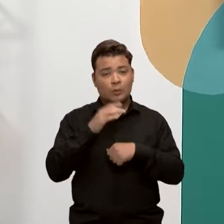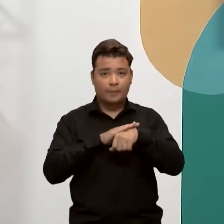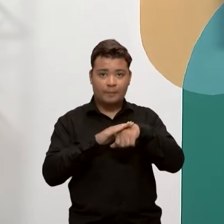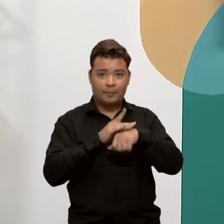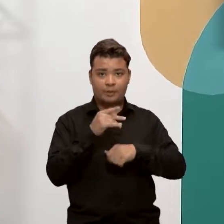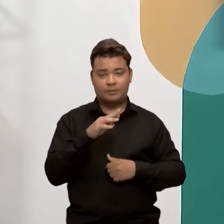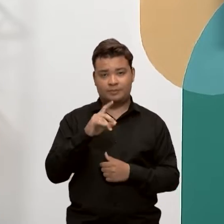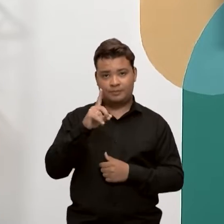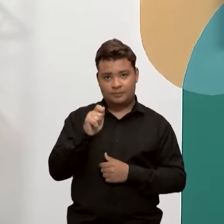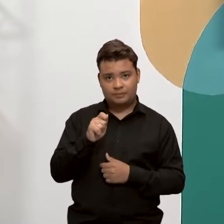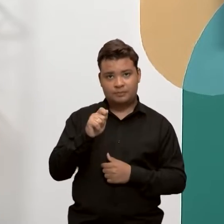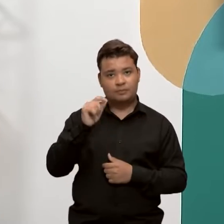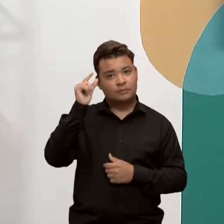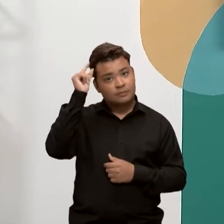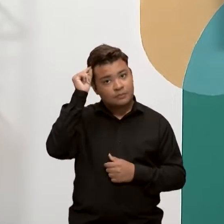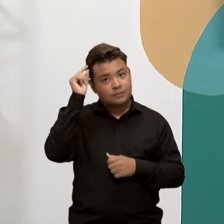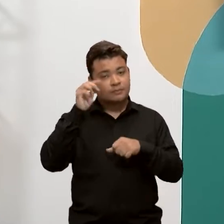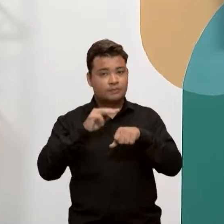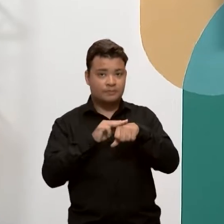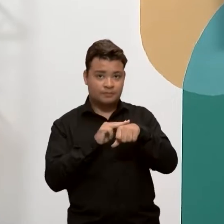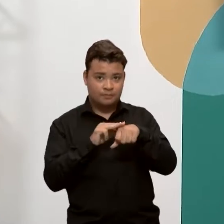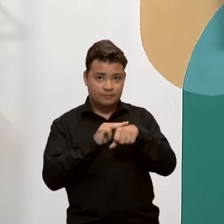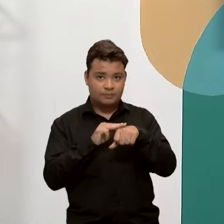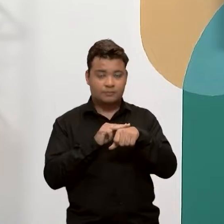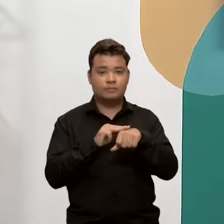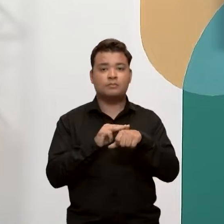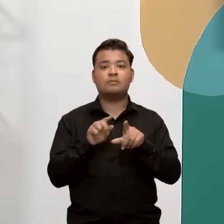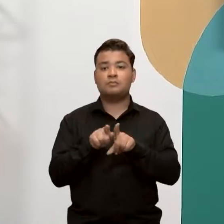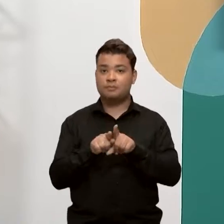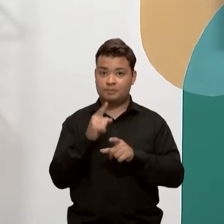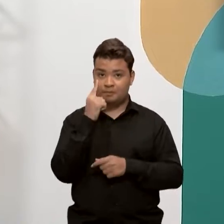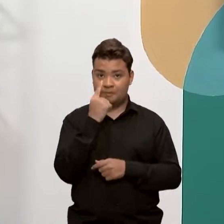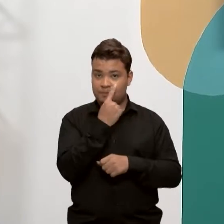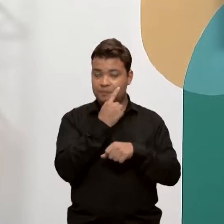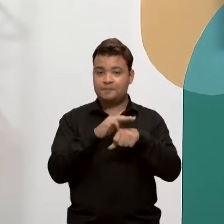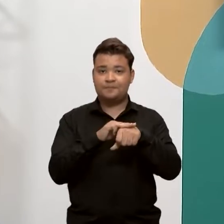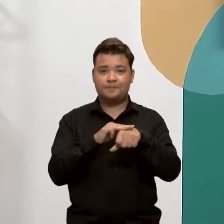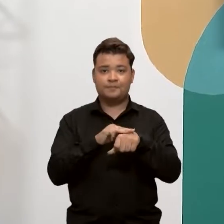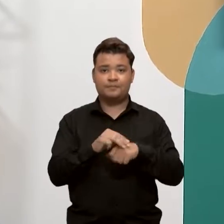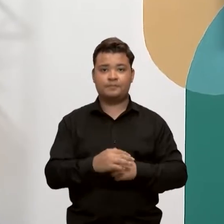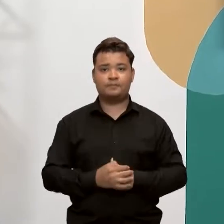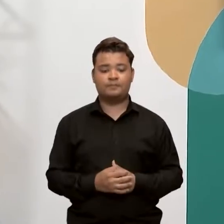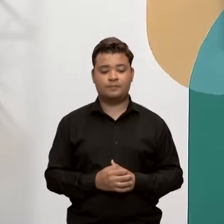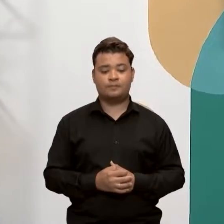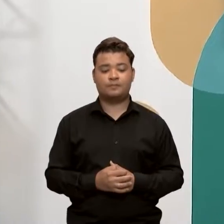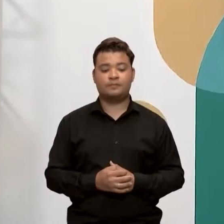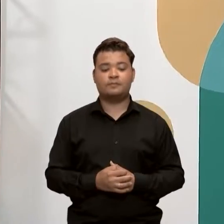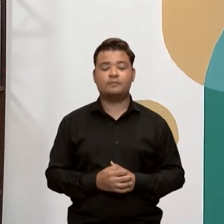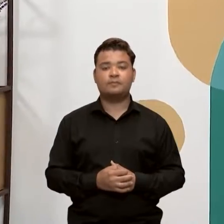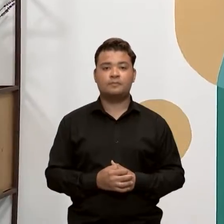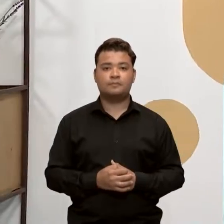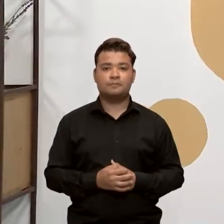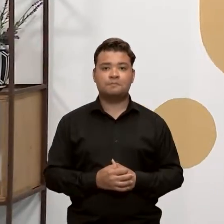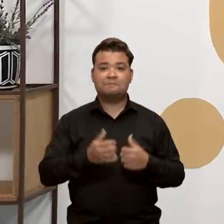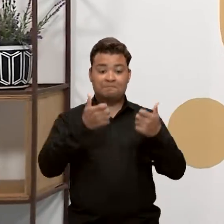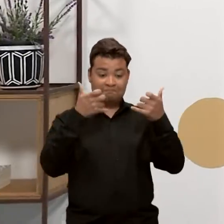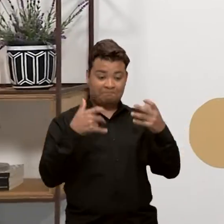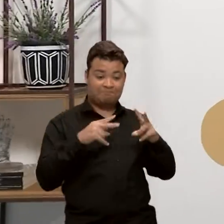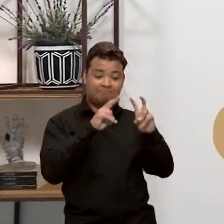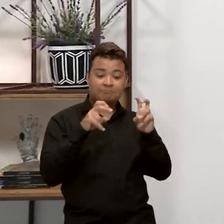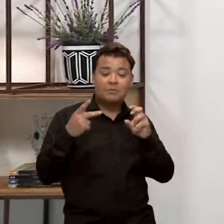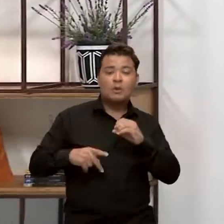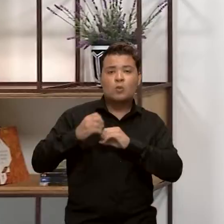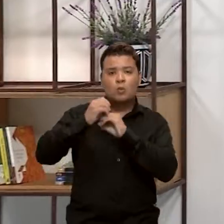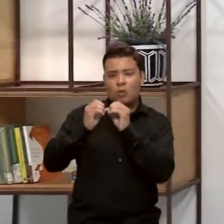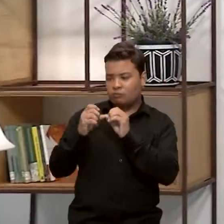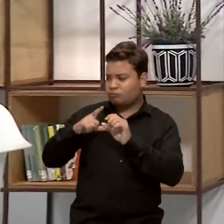com cabelos castanhos e lisos e olhos também castanhos. Bom, e para falar sobre a ação da UFG